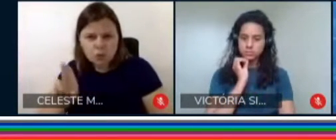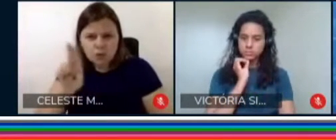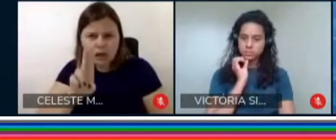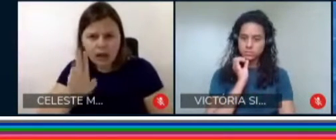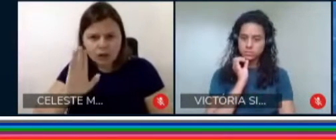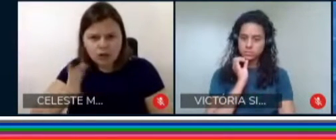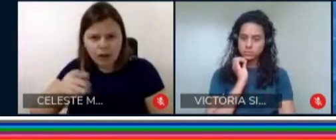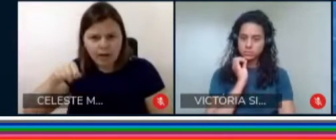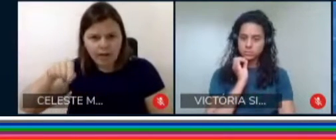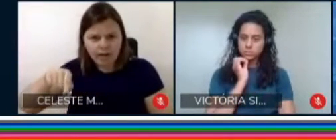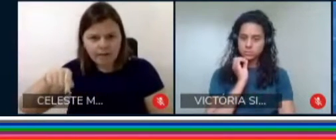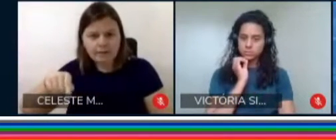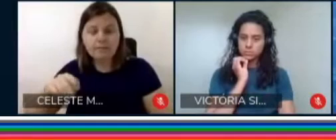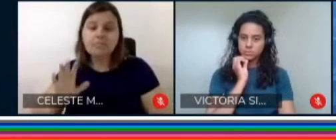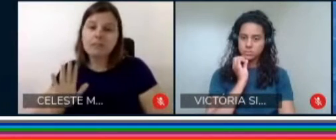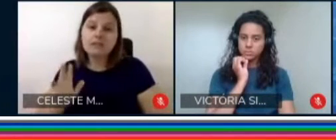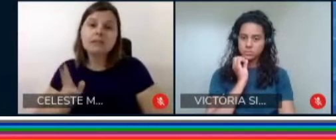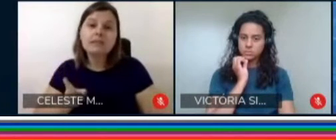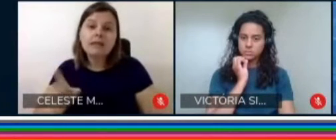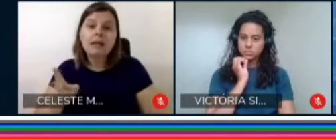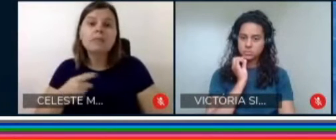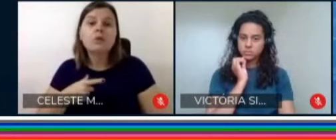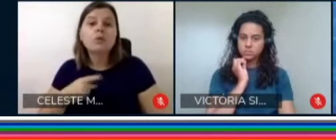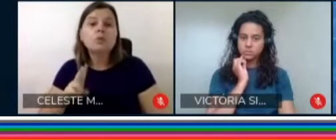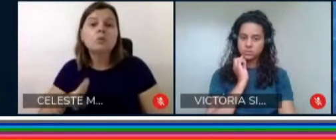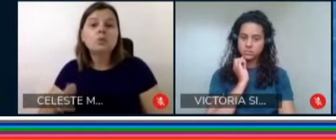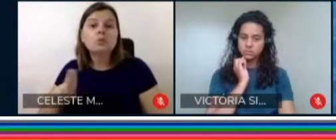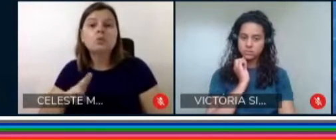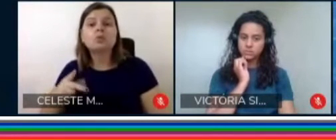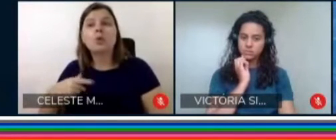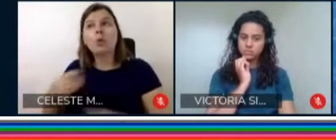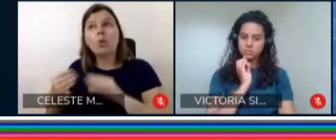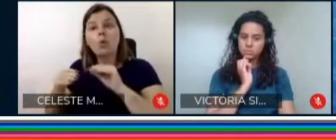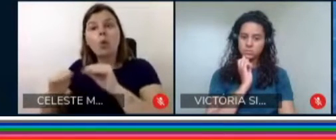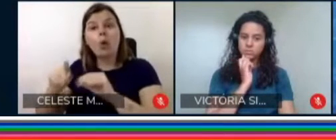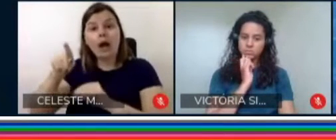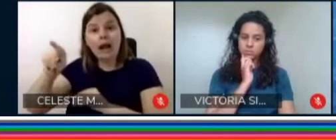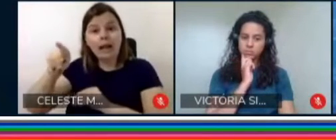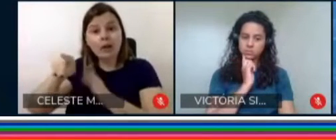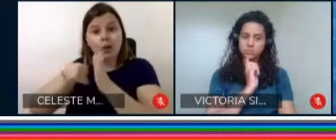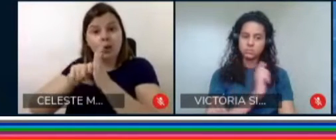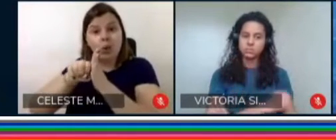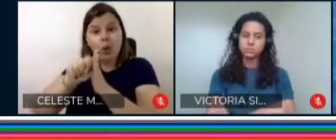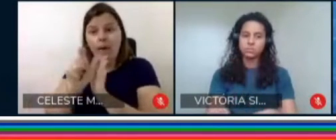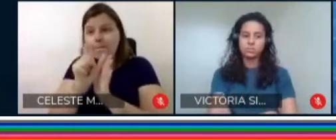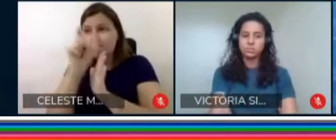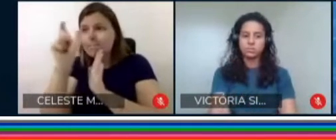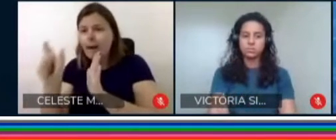mas normalmente quando eu vou usar, eu coloco lá no Google mesmo, acadêmico, e ele já traz